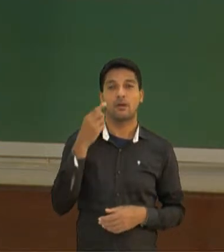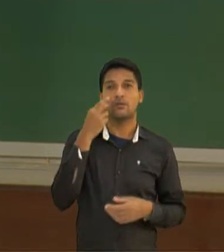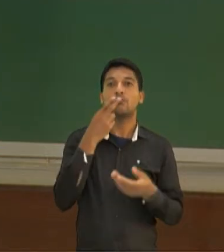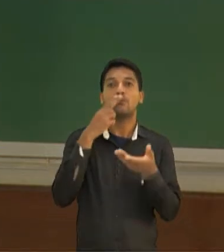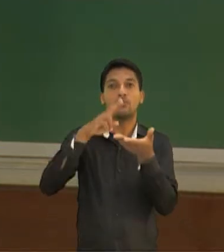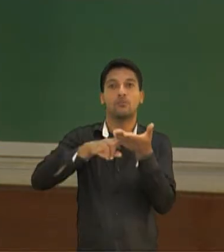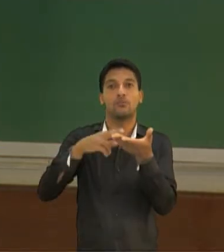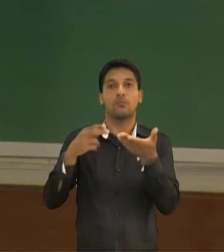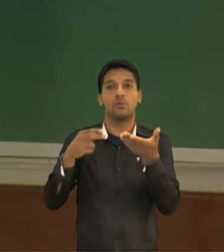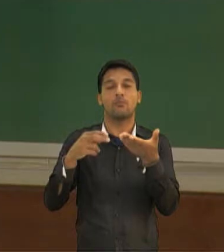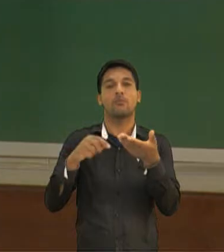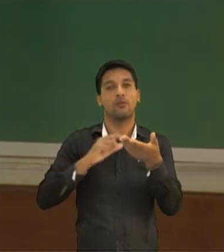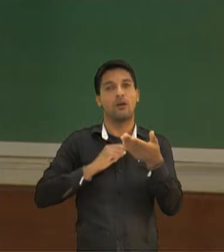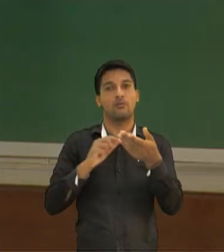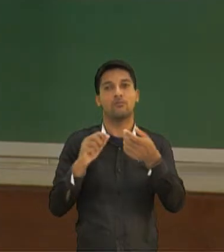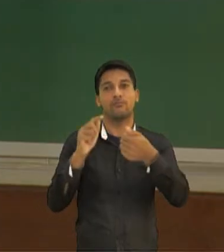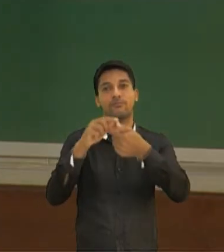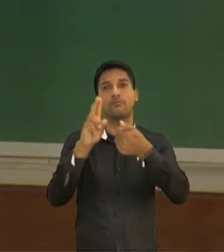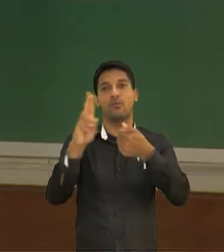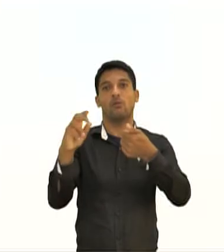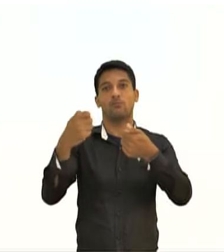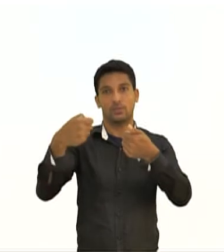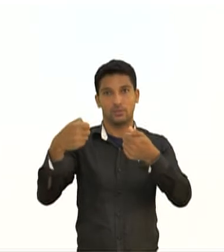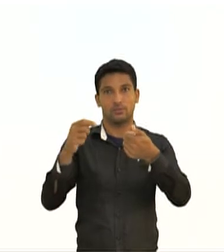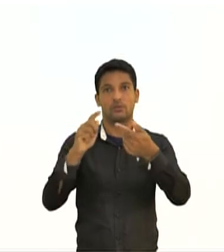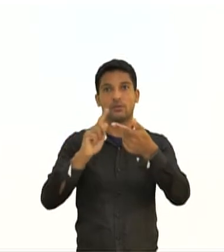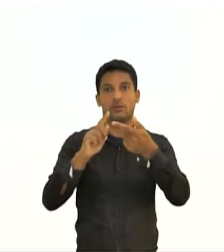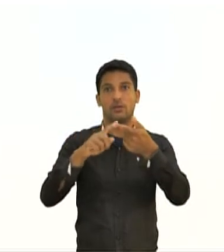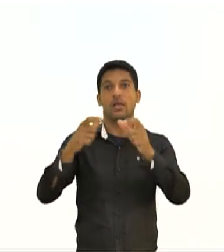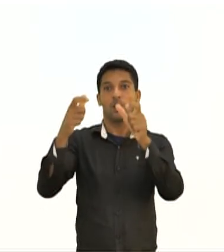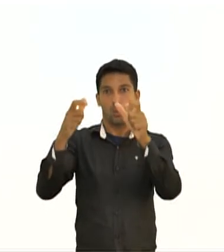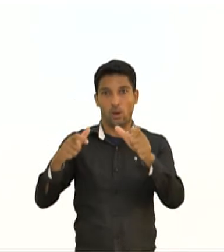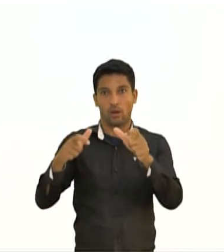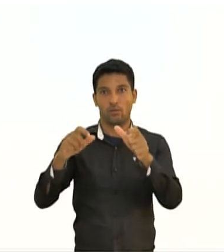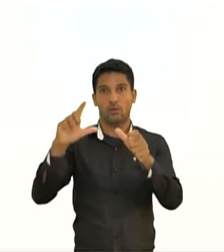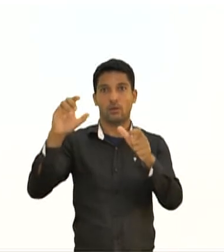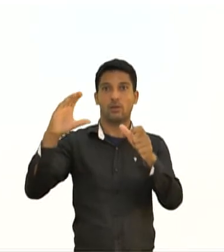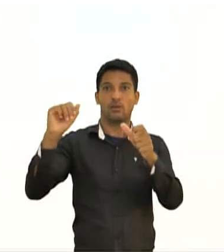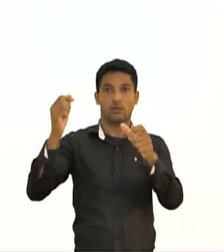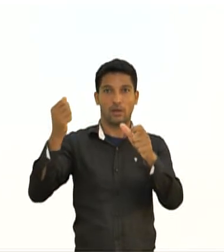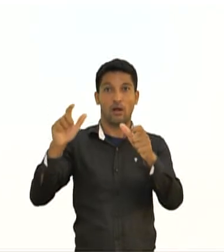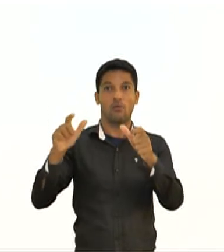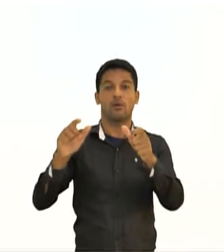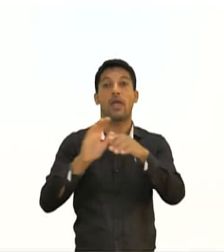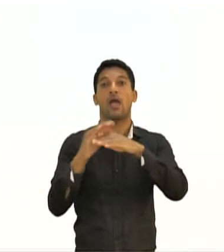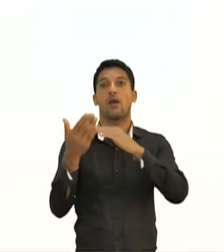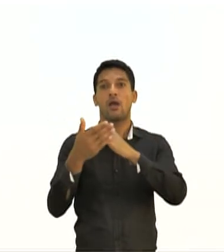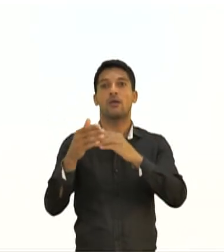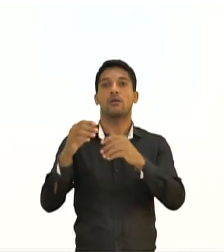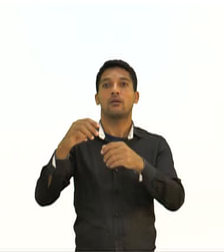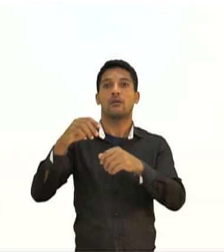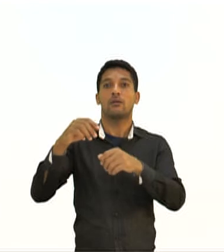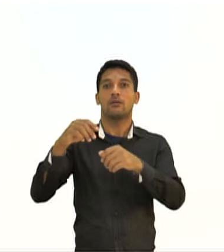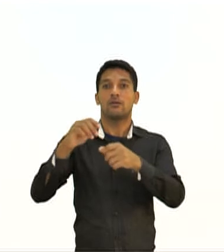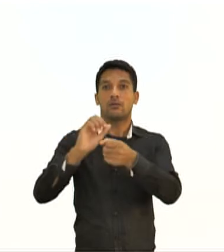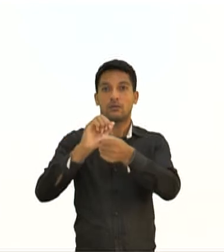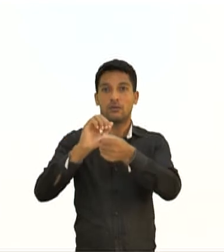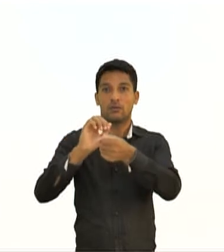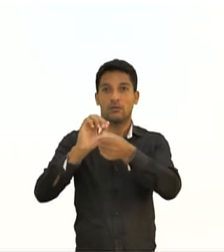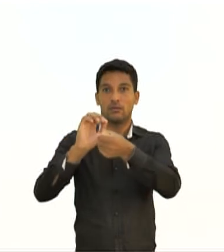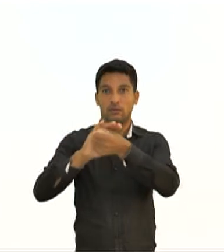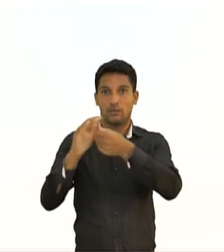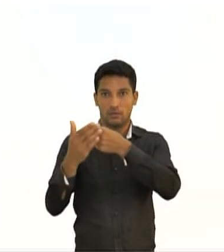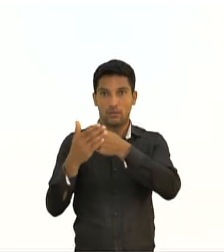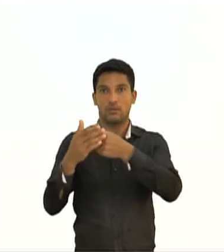né? Nome, local, endereço, o assunto, né? Então, o assunto a gente já comentou, tem que ser uma frase curta, né? Ah, me